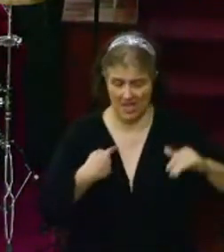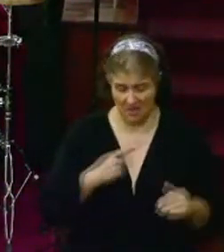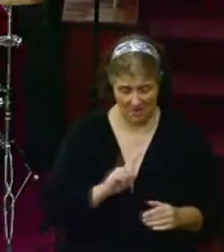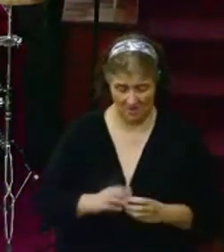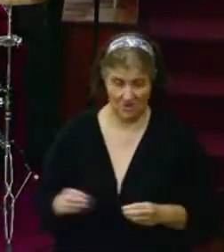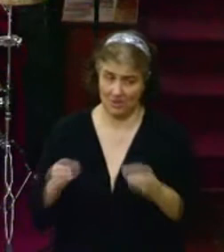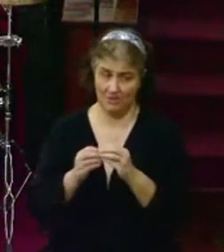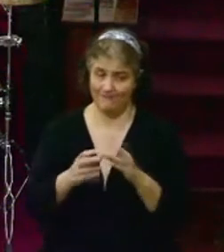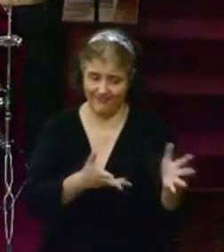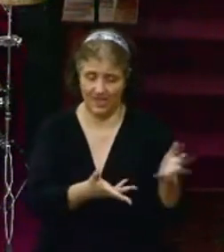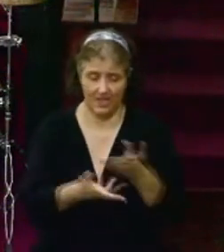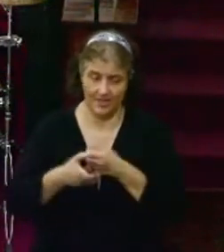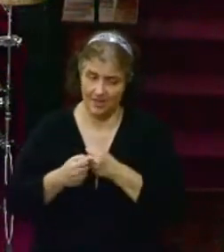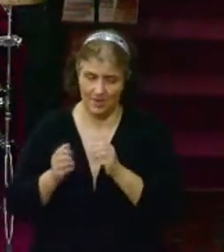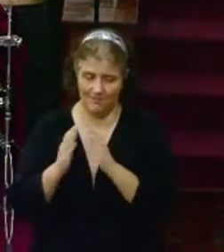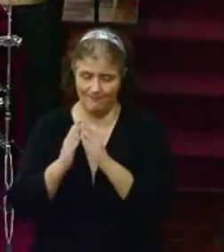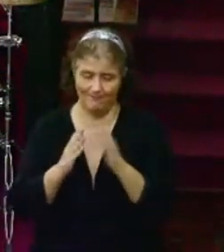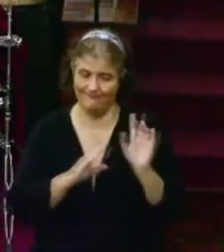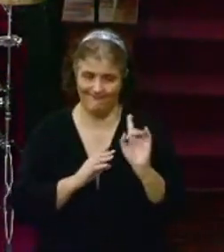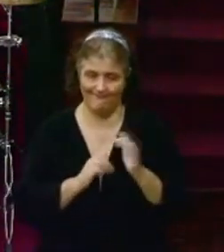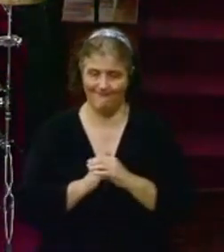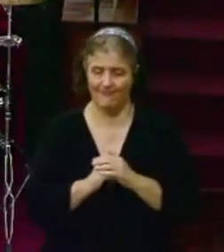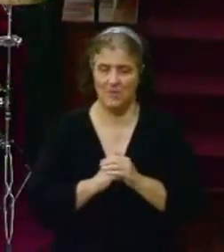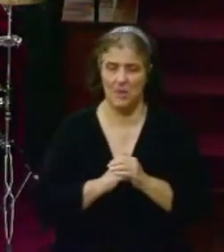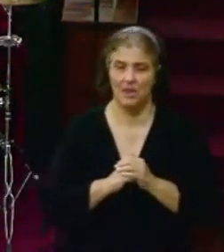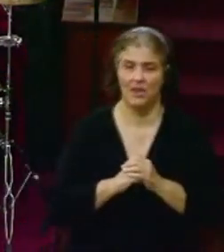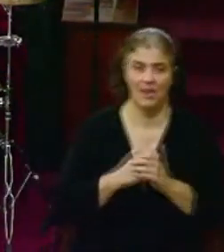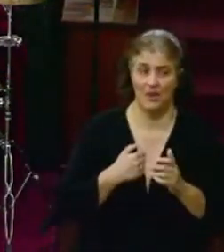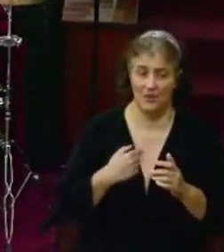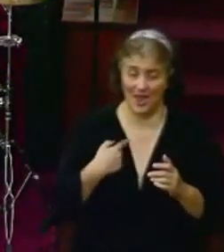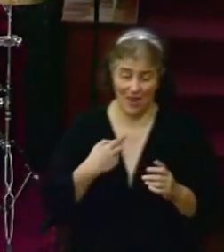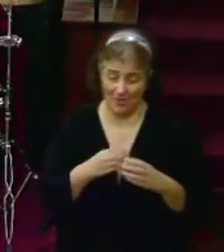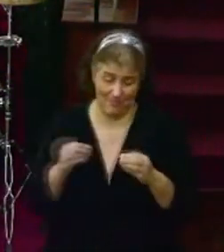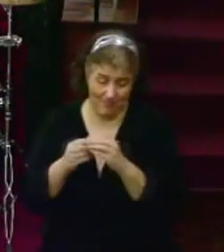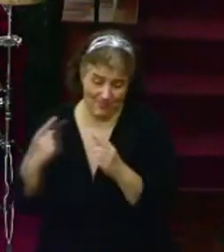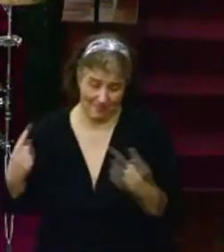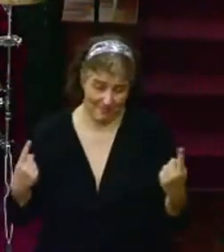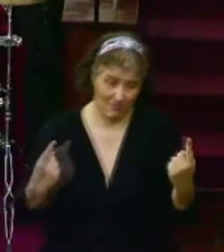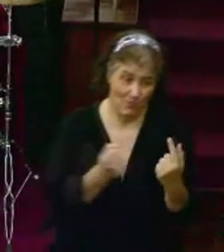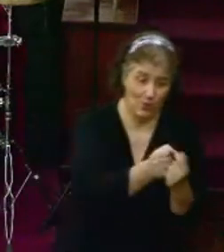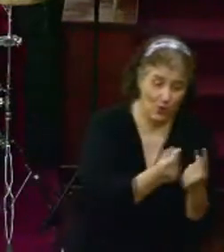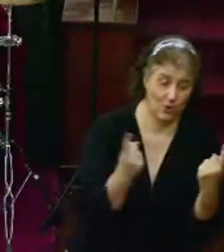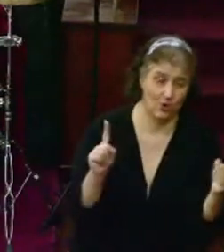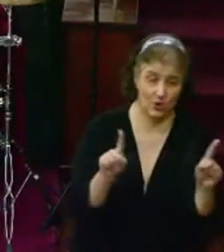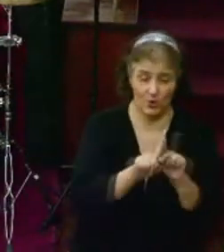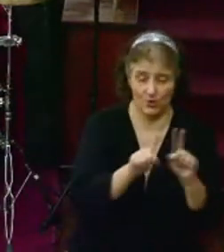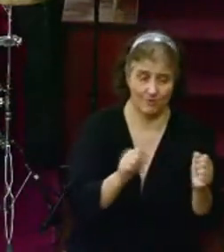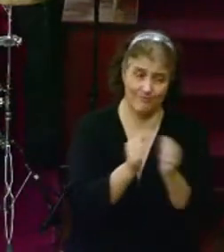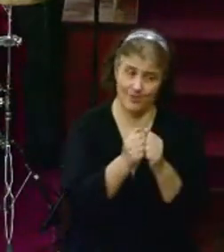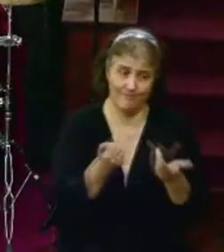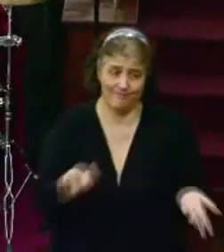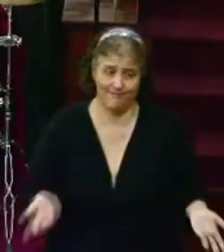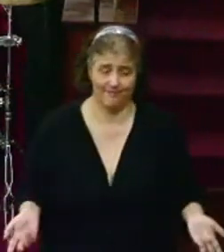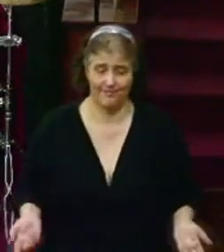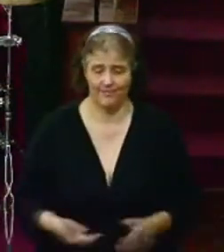casa. Aliás, eu não sou digno de ir ter contigo, Jesus. Volto a reiterar